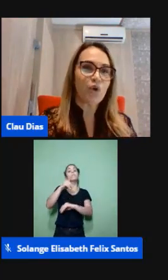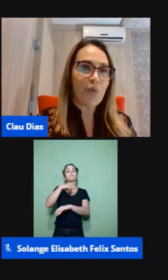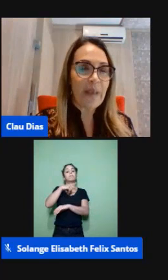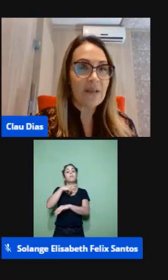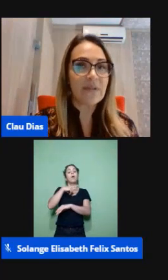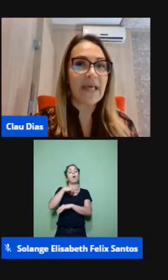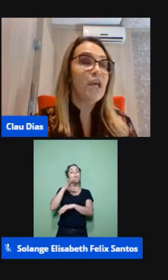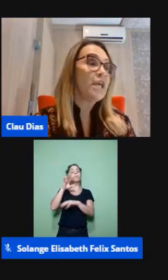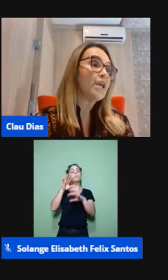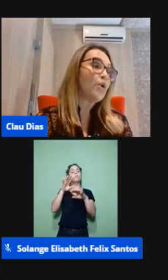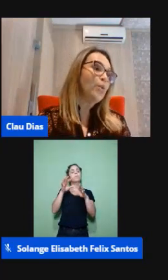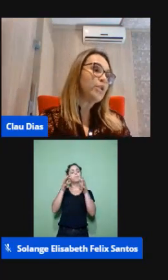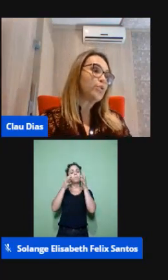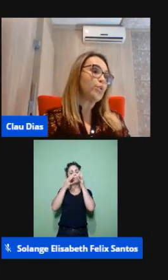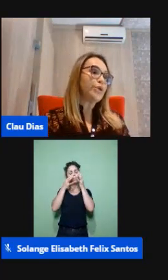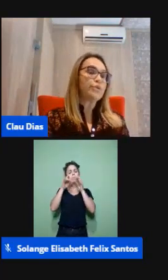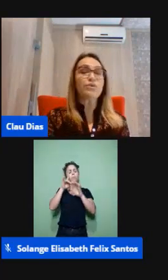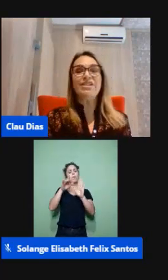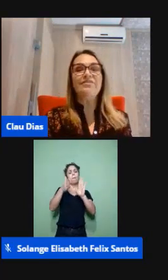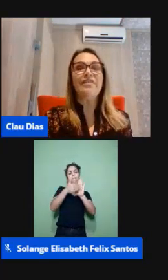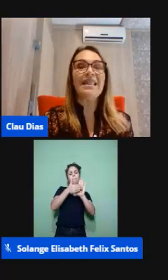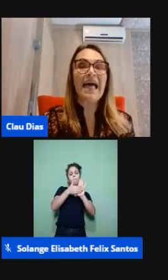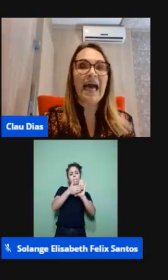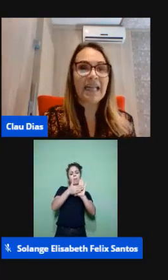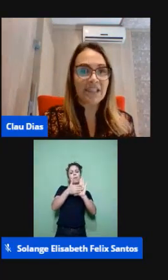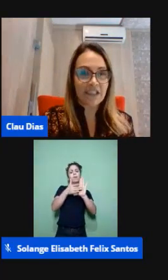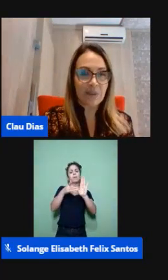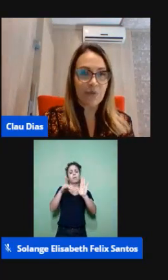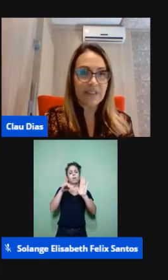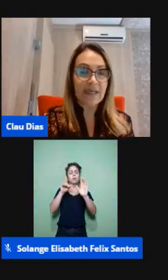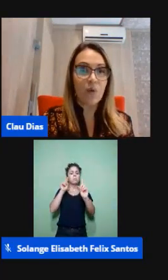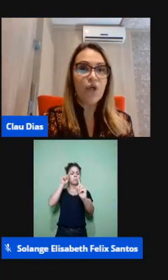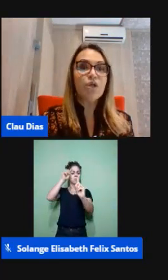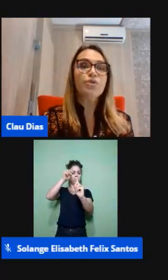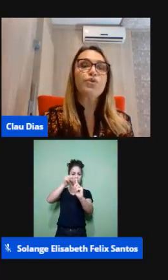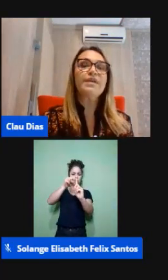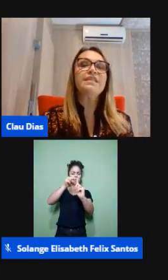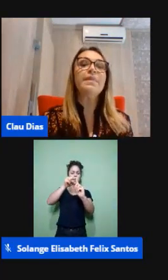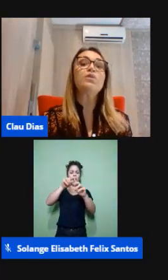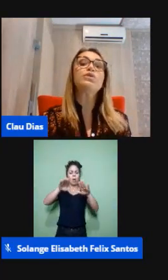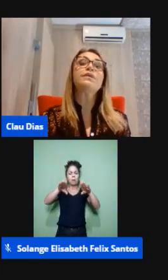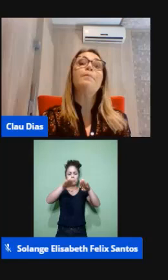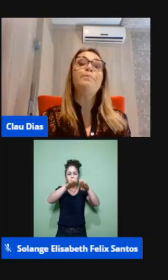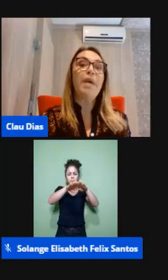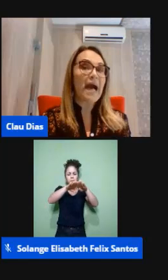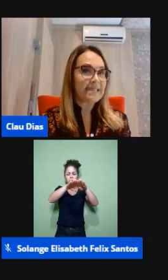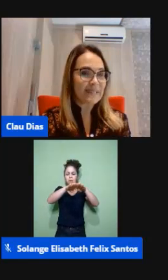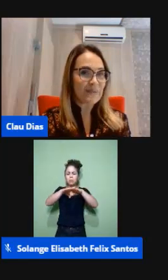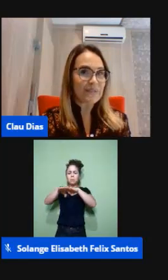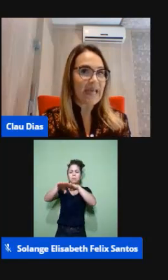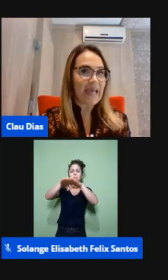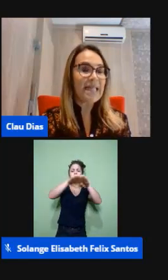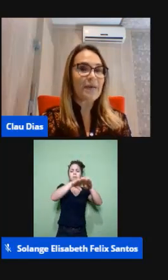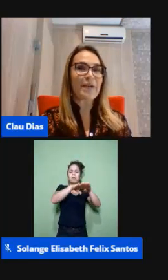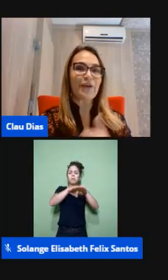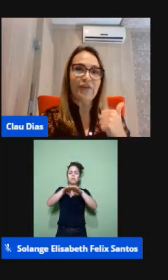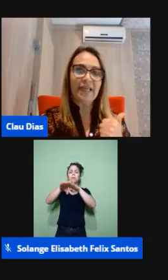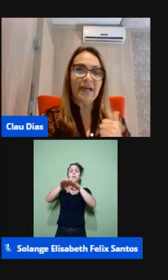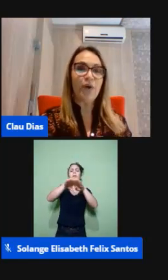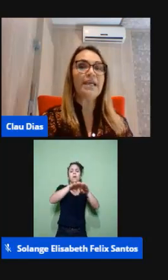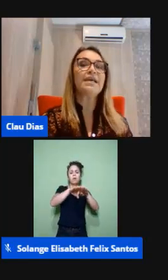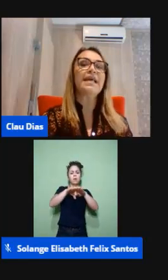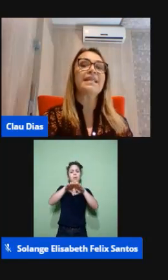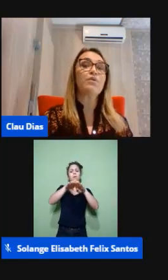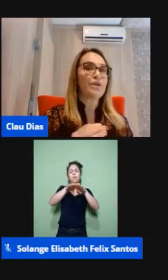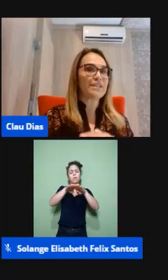observar nesse documento, né? Que com o intuito de nivelar a distribuição dos conhecimentos básicos, né? Lembra que eu